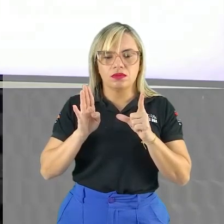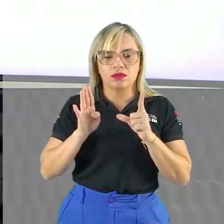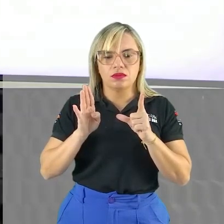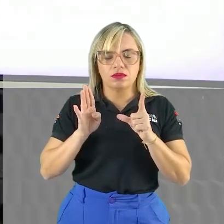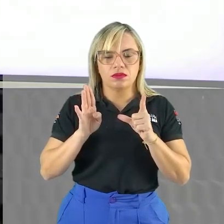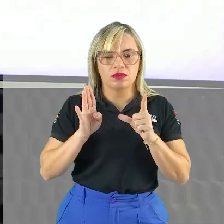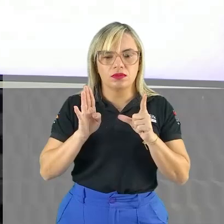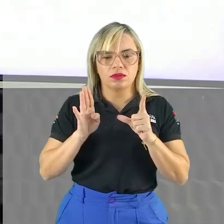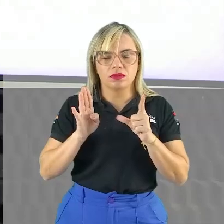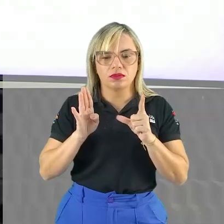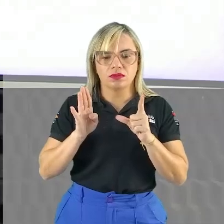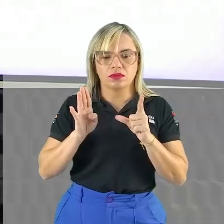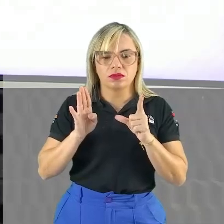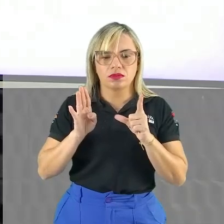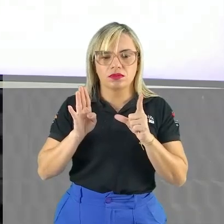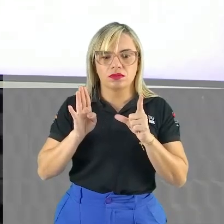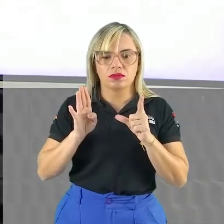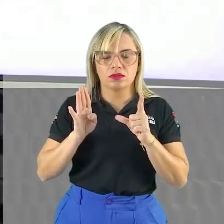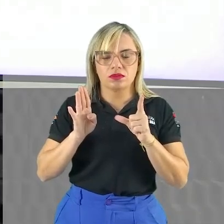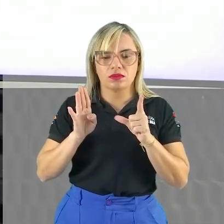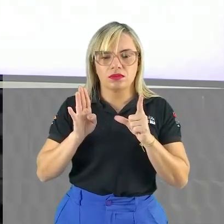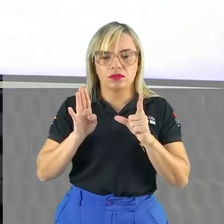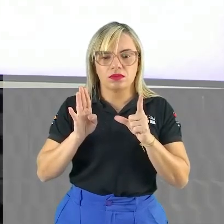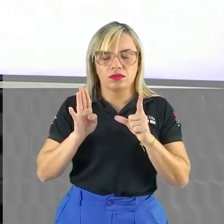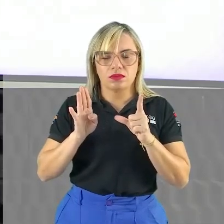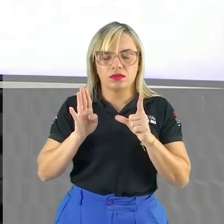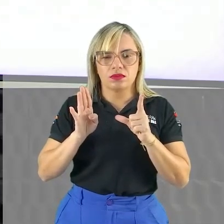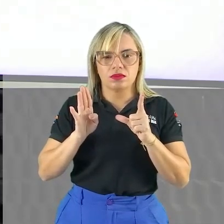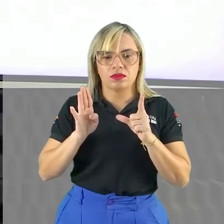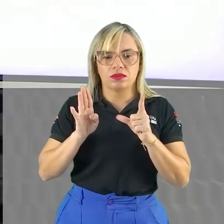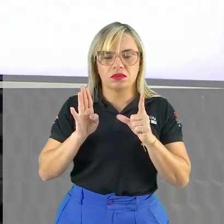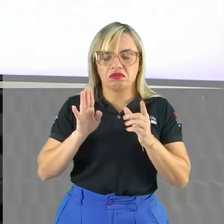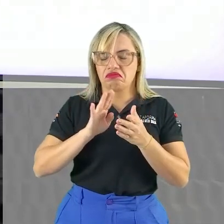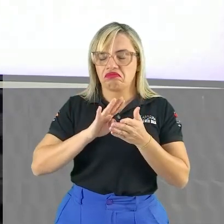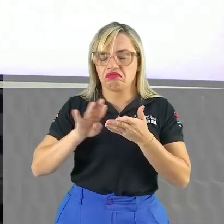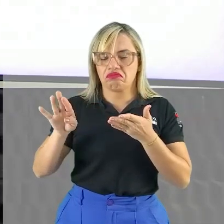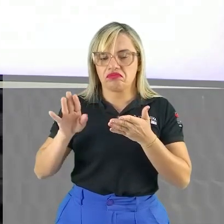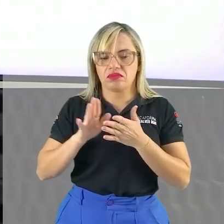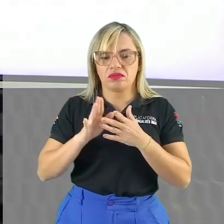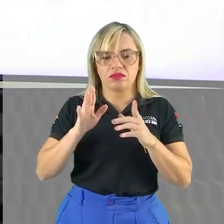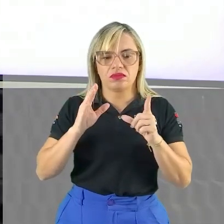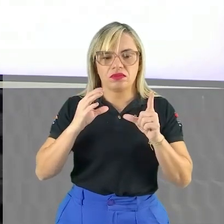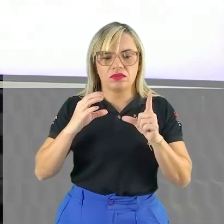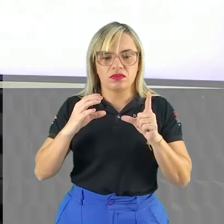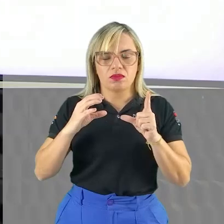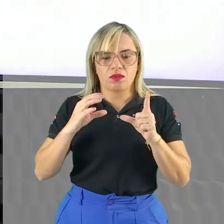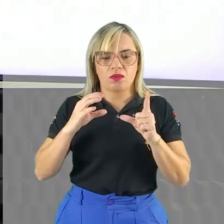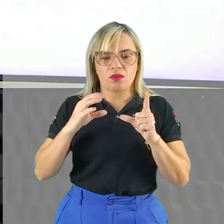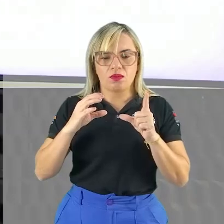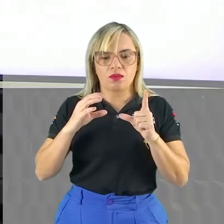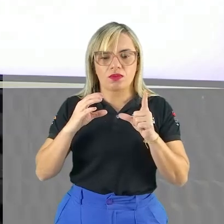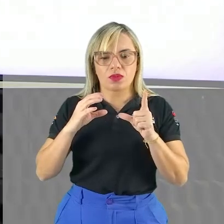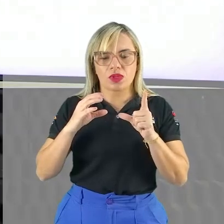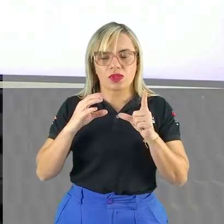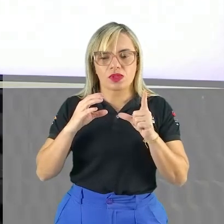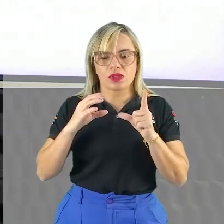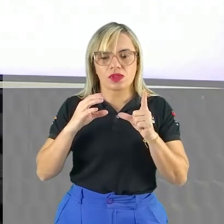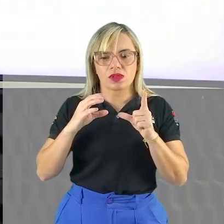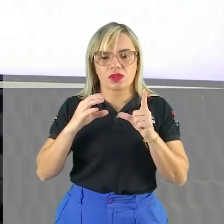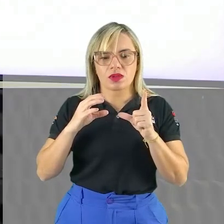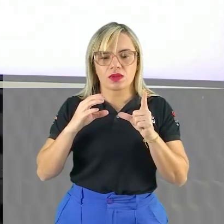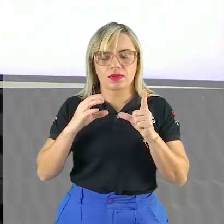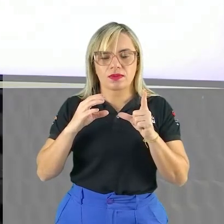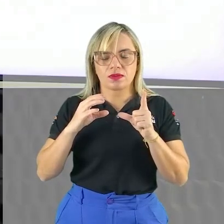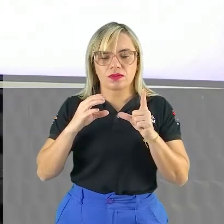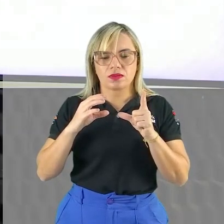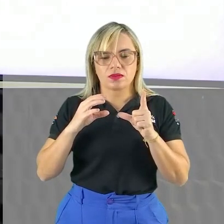visando erradicar esse mal social. Bom, isso aí já está bem fora. Opa. Letra C, a adesão ao romantismo francês